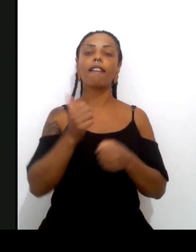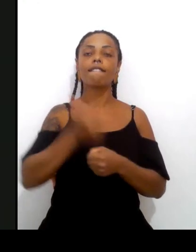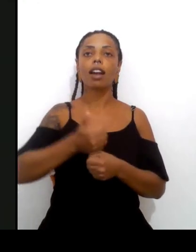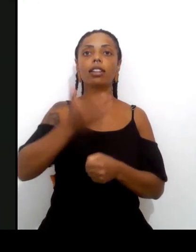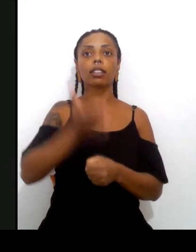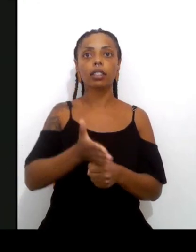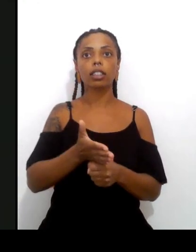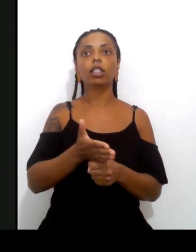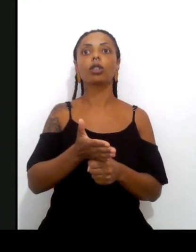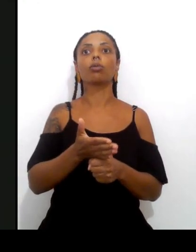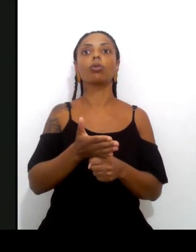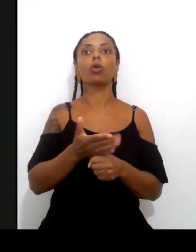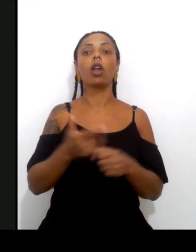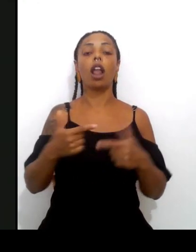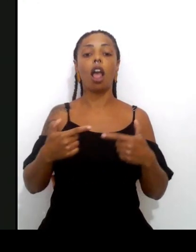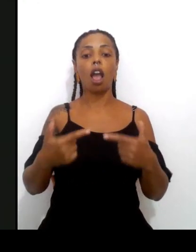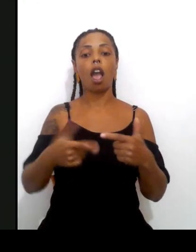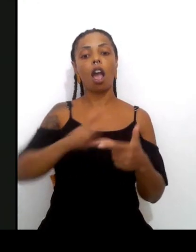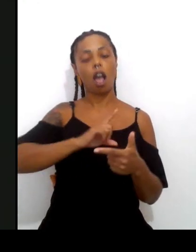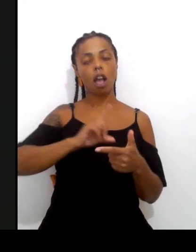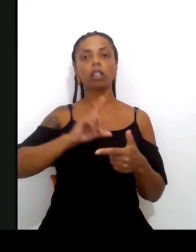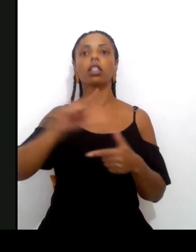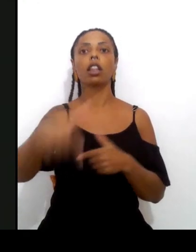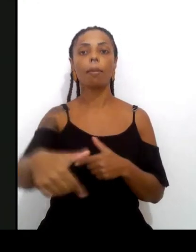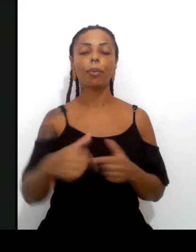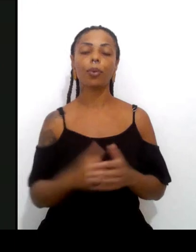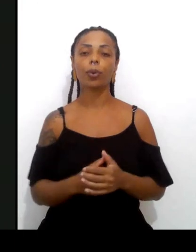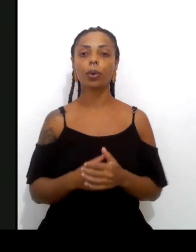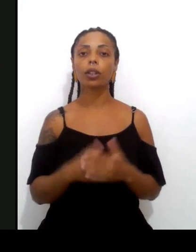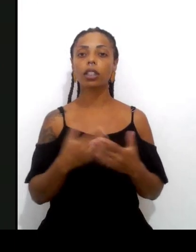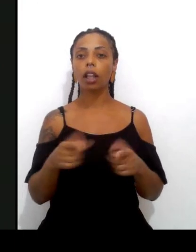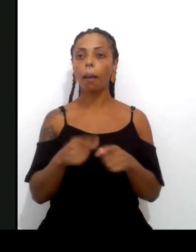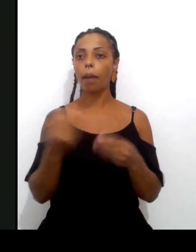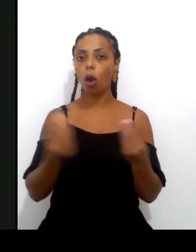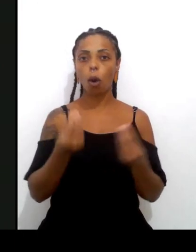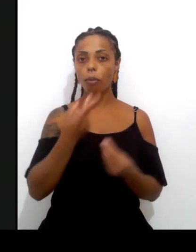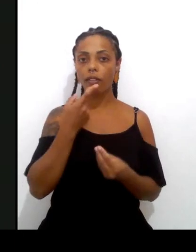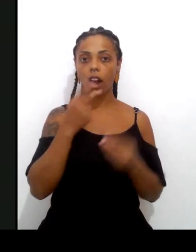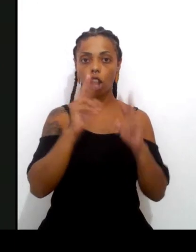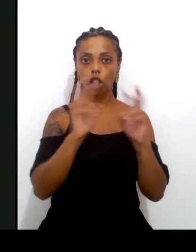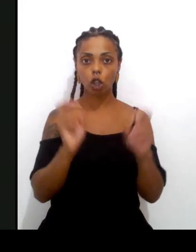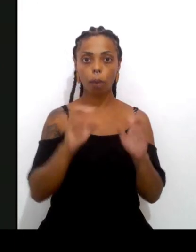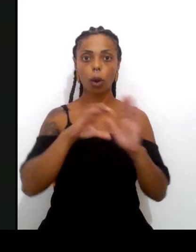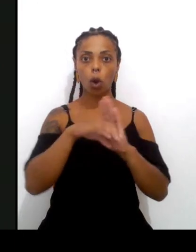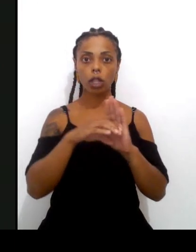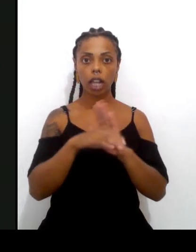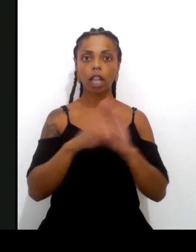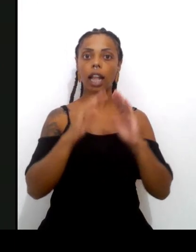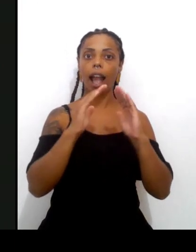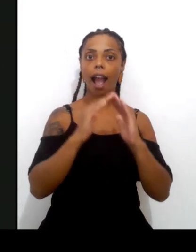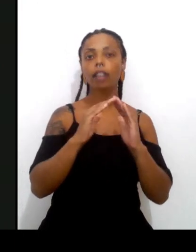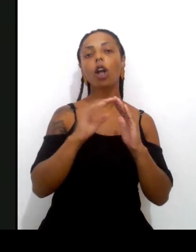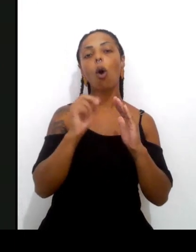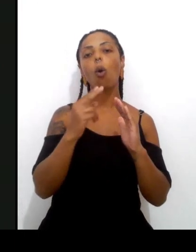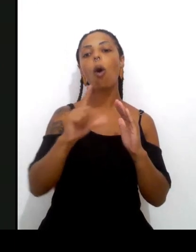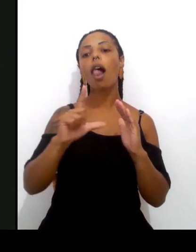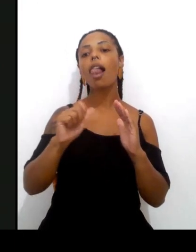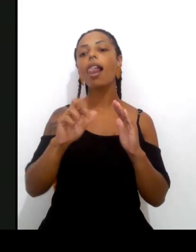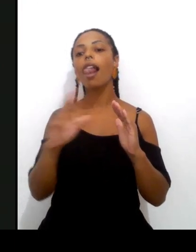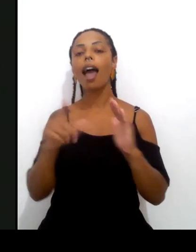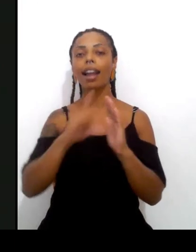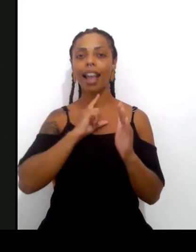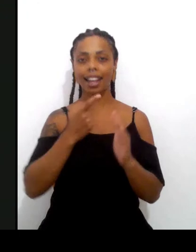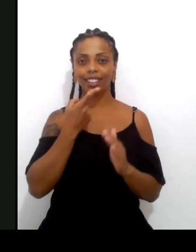é expandir o conceito de casa ou de lá que utilizava antes para entender bacon